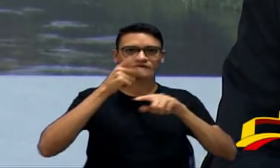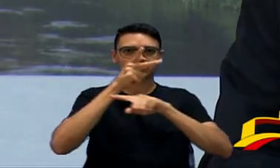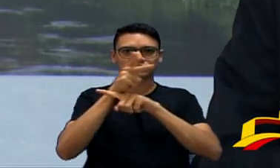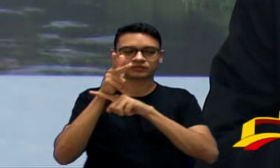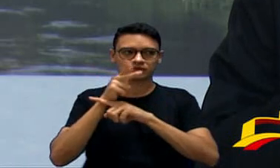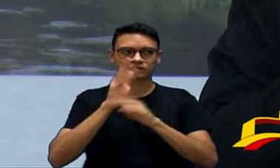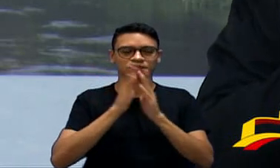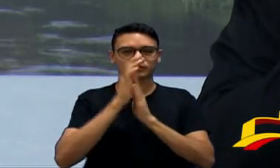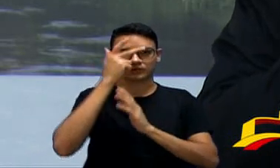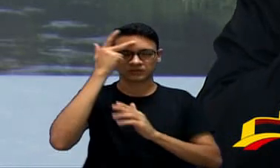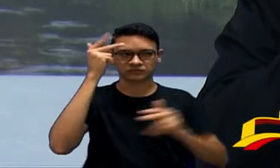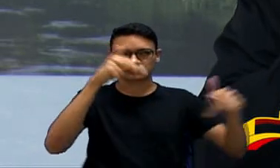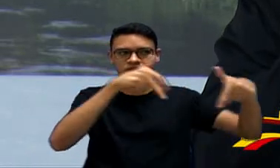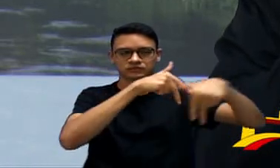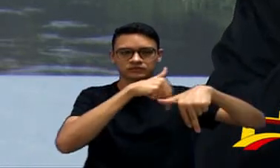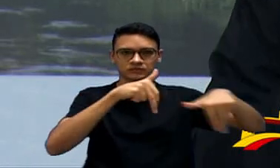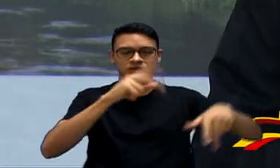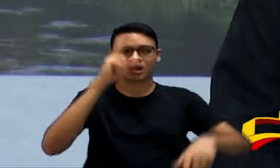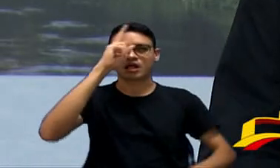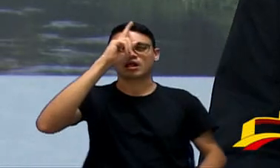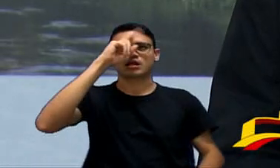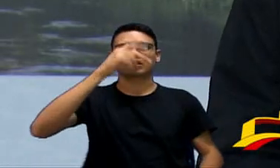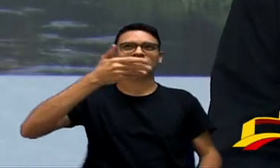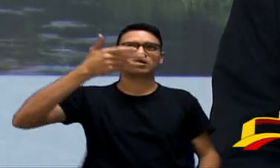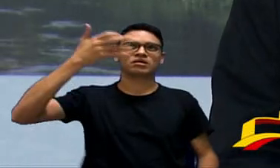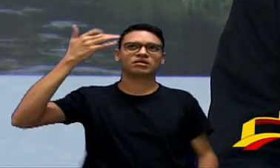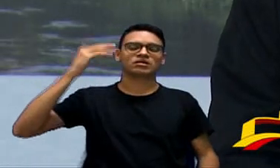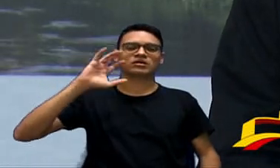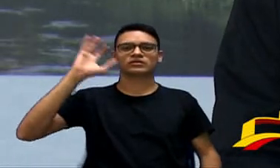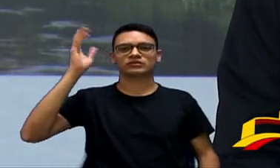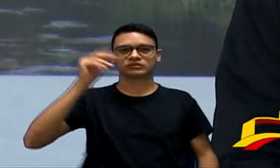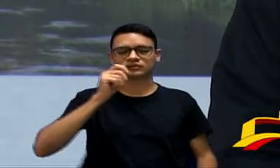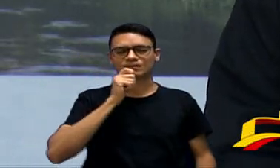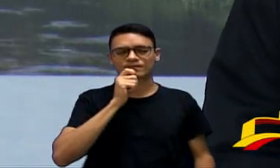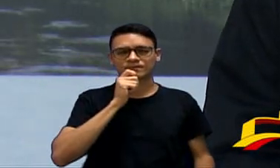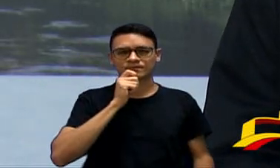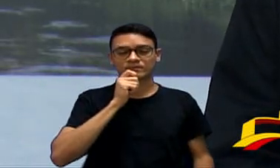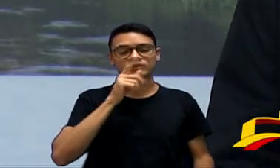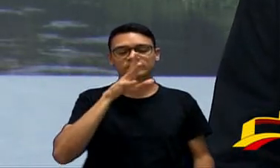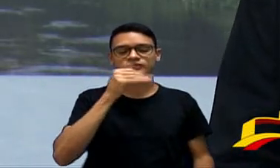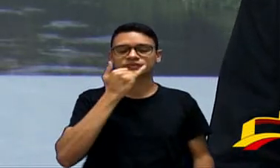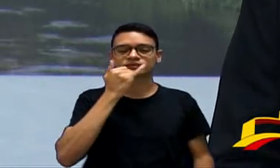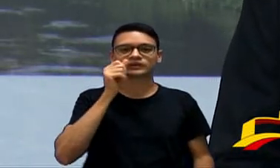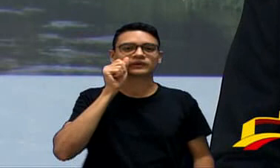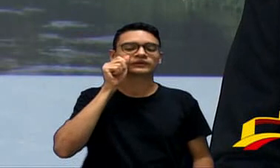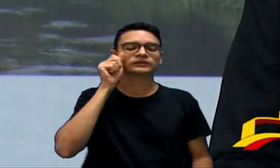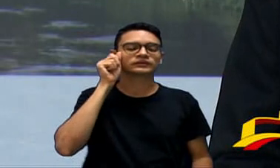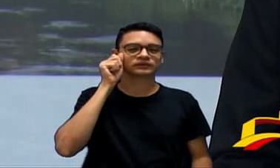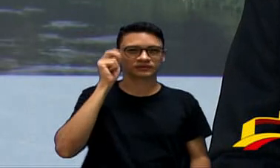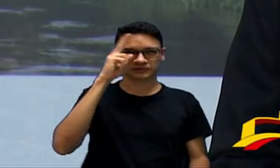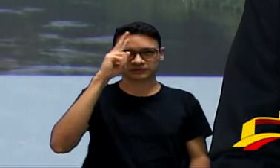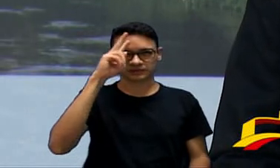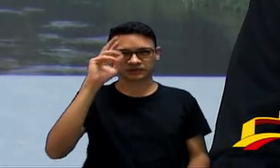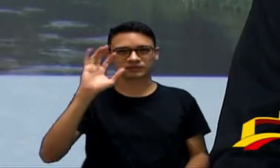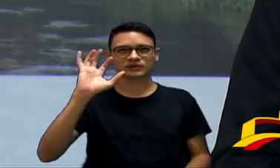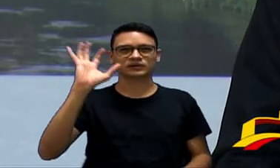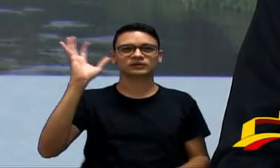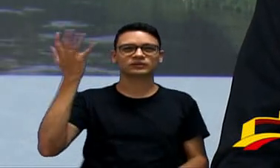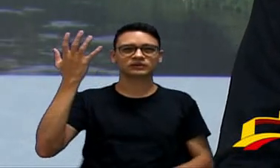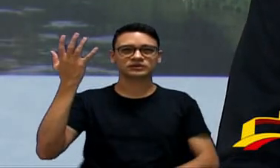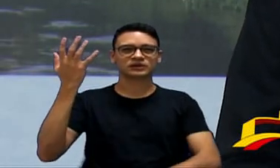para que a população relembre, vereador Salatiel, quem foi e o que